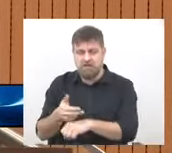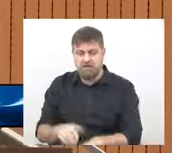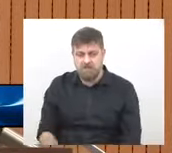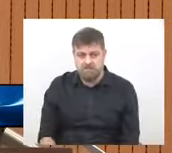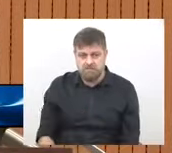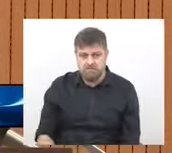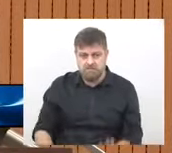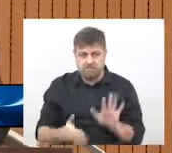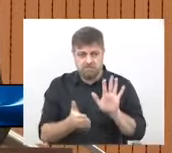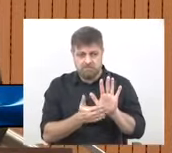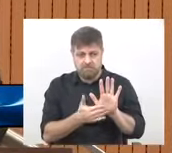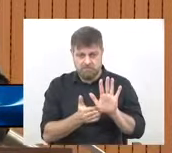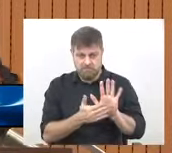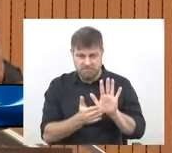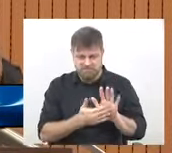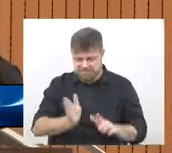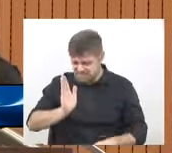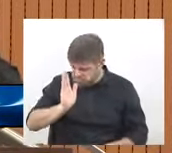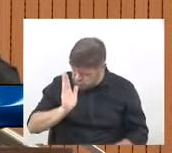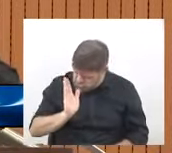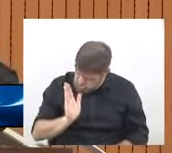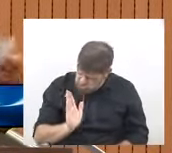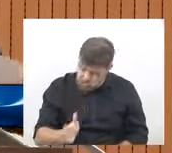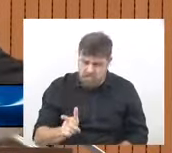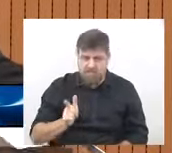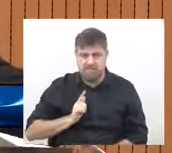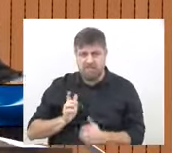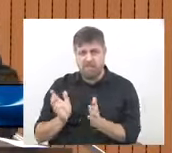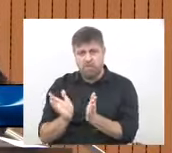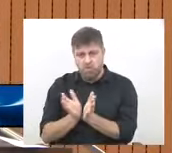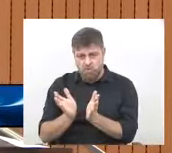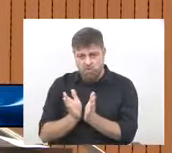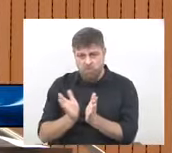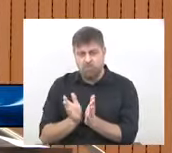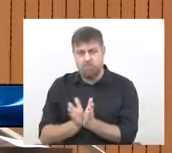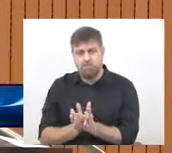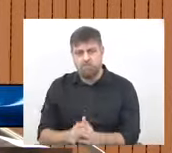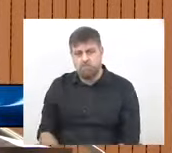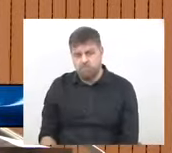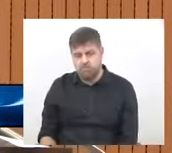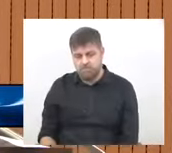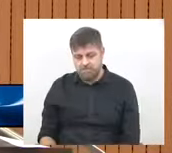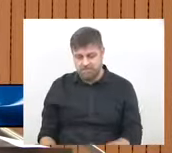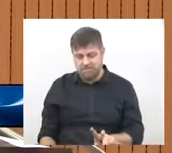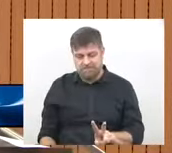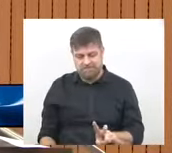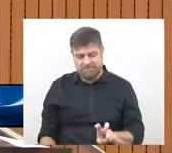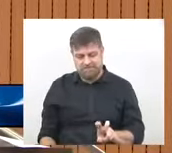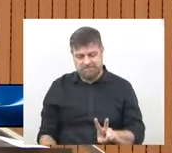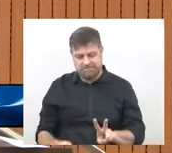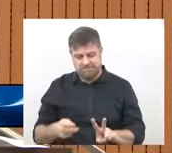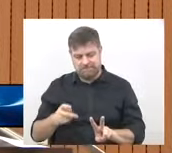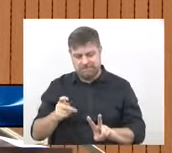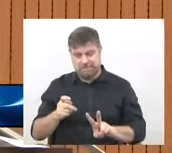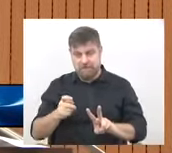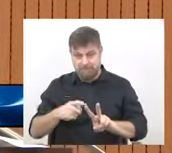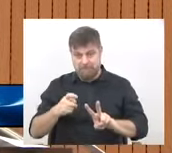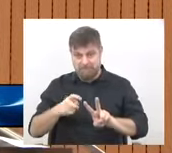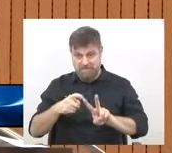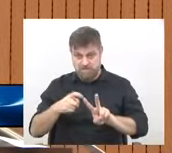nossa proposta, já é uma posição do Conselho Federal de Medicina Veterinária, que determina, por meio da